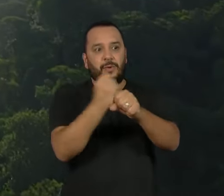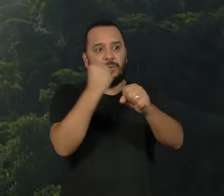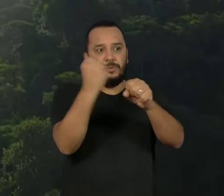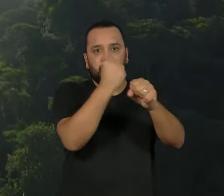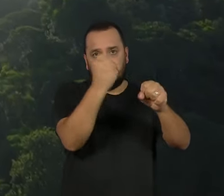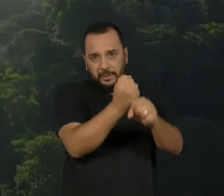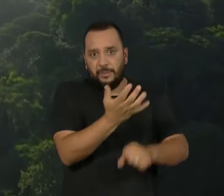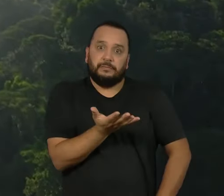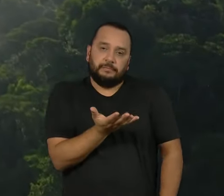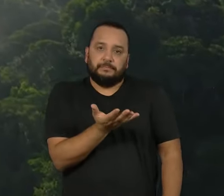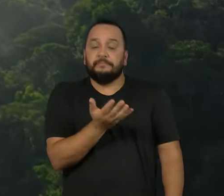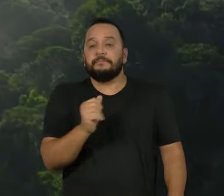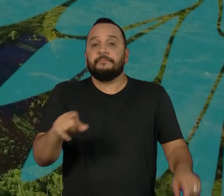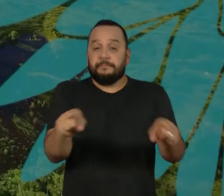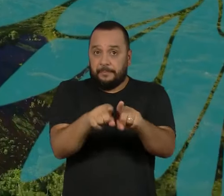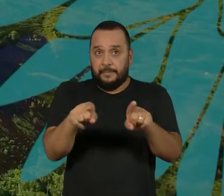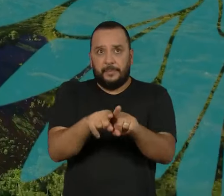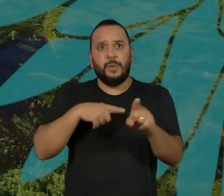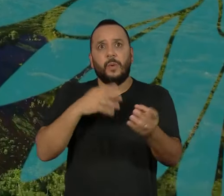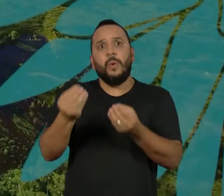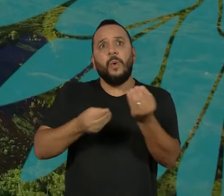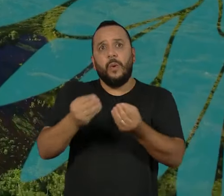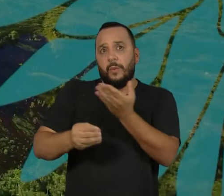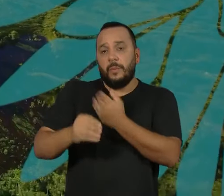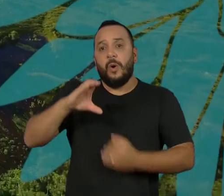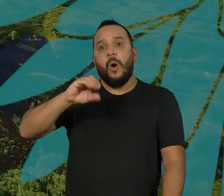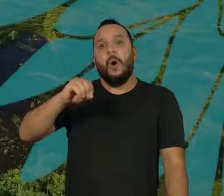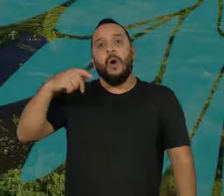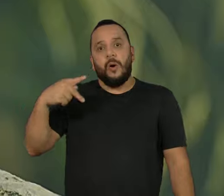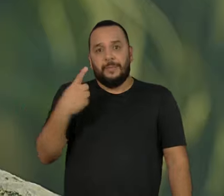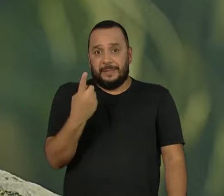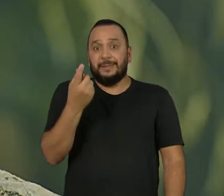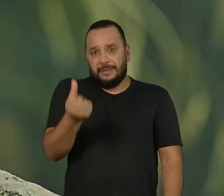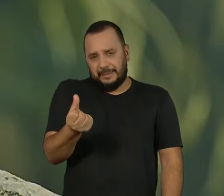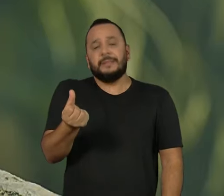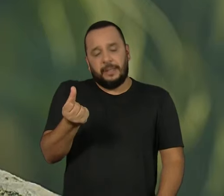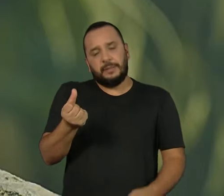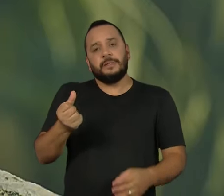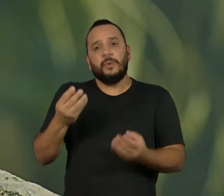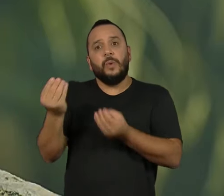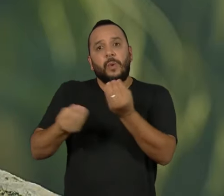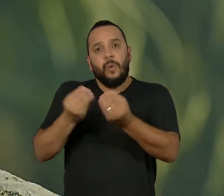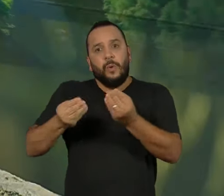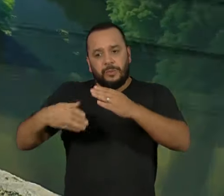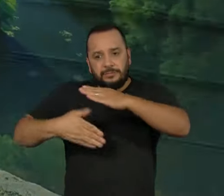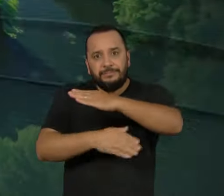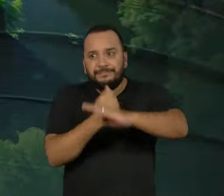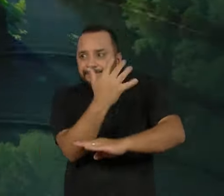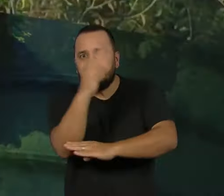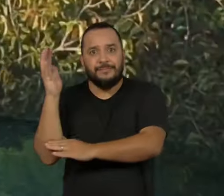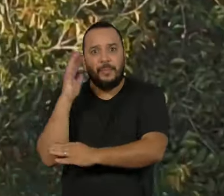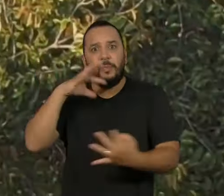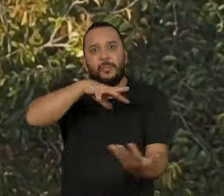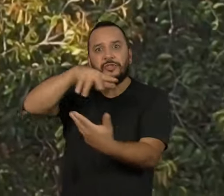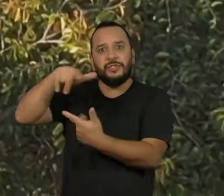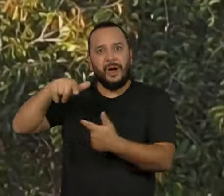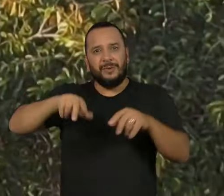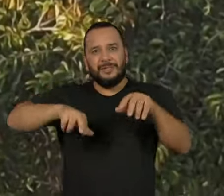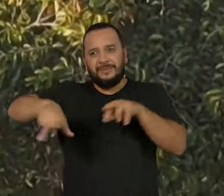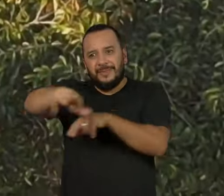Conheça os principais pontos em discussão da Cúpula das Nações Unidas sobre a Diversidade Biológica Mundial.